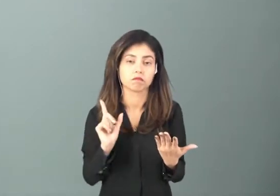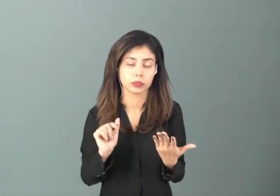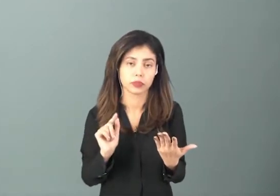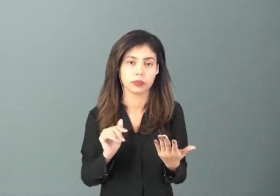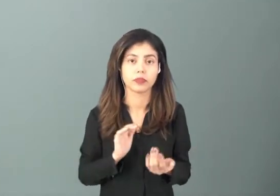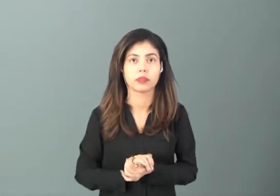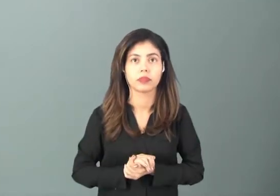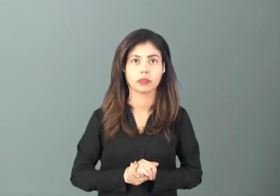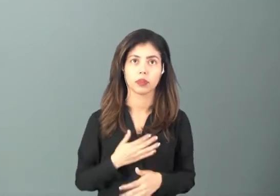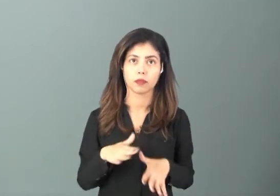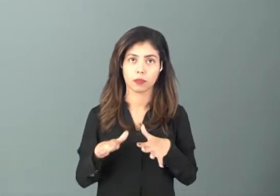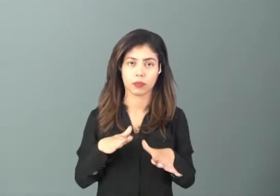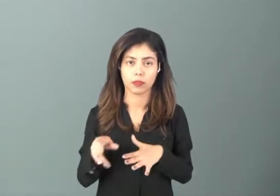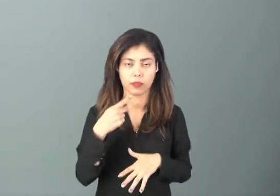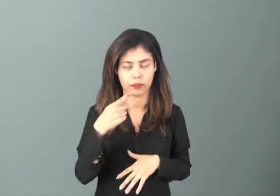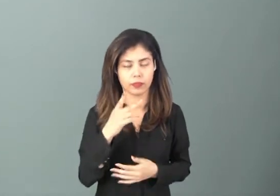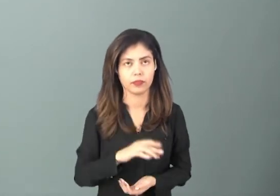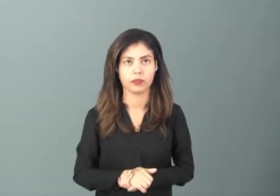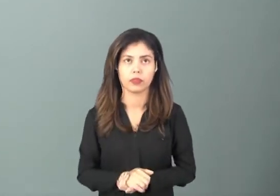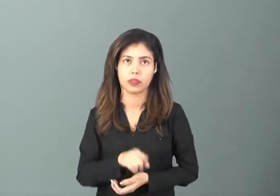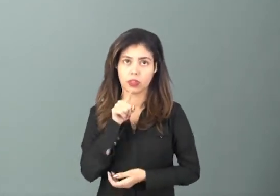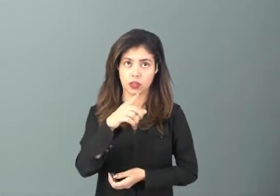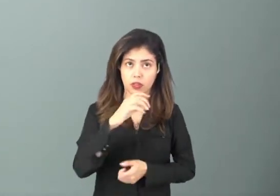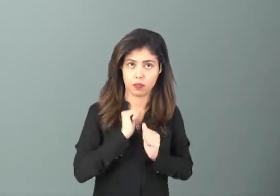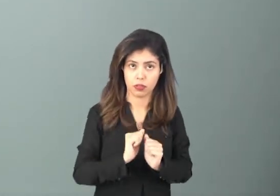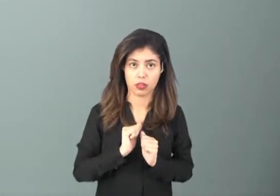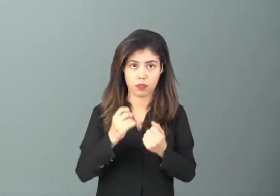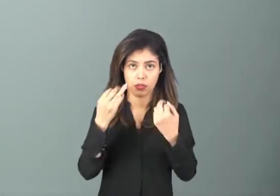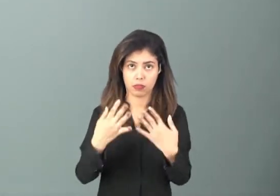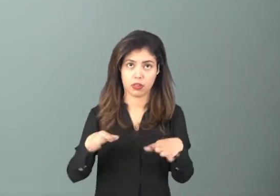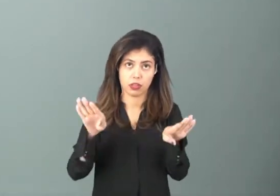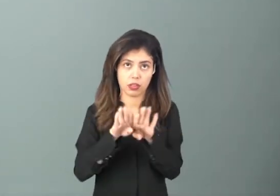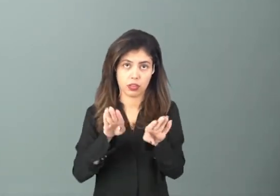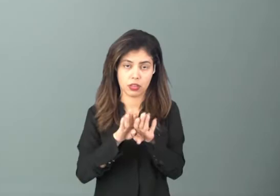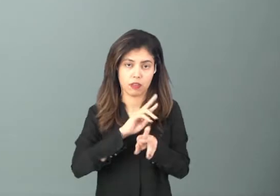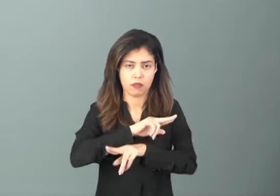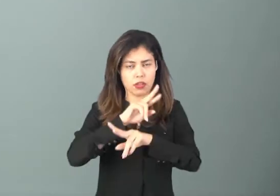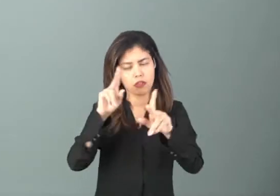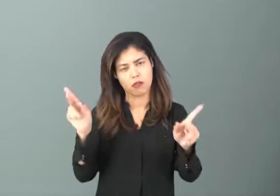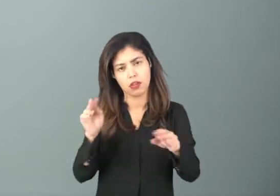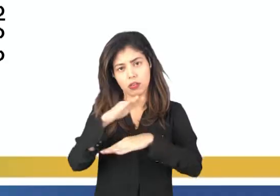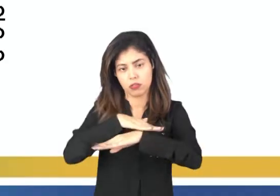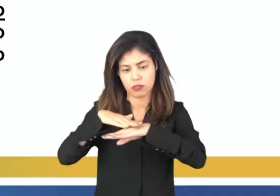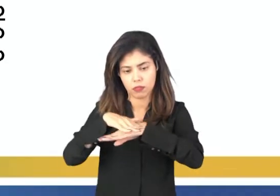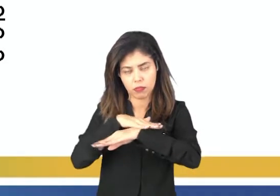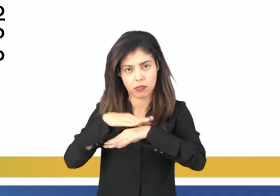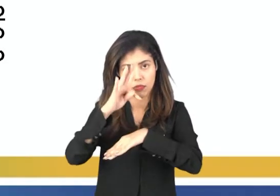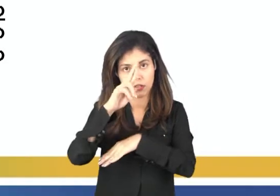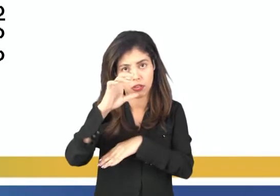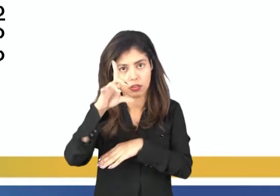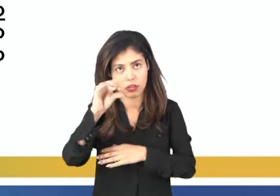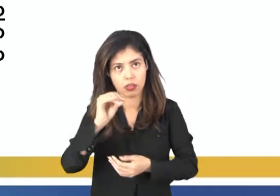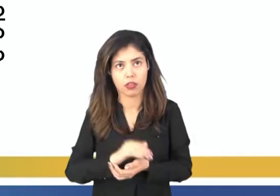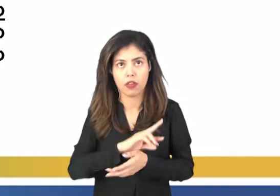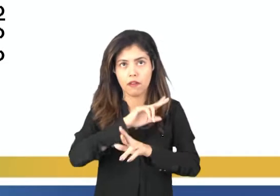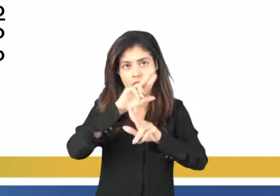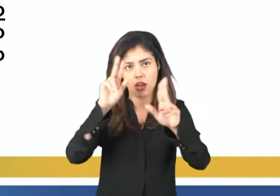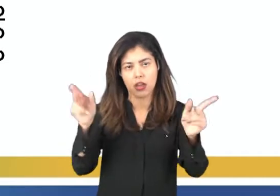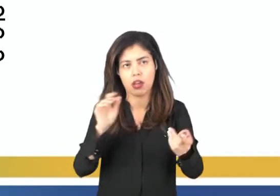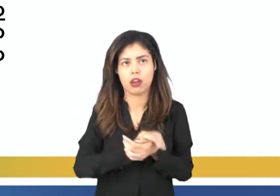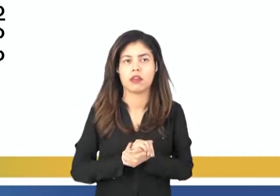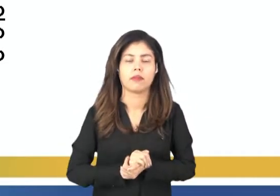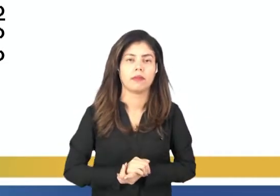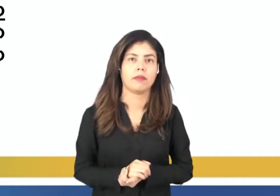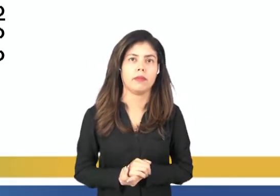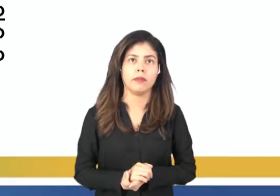de movimentação que eu estou falando né E aí nós também podemos ter uma infinidade de tecidos né mas podemos ser aí vá as